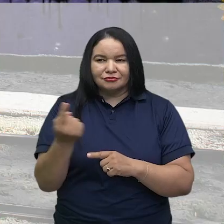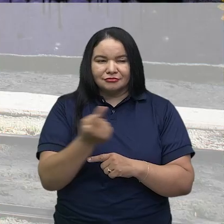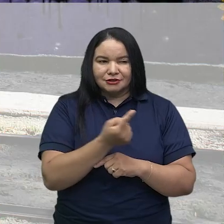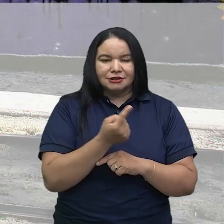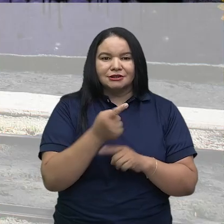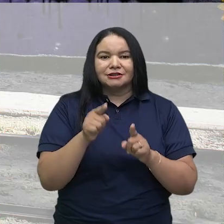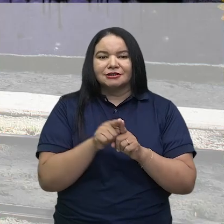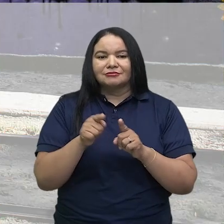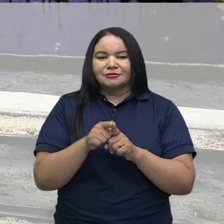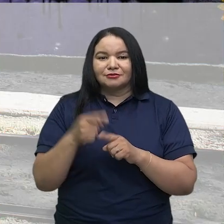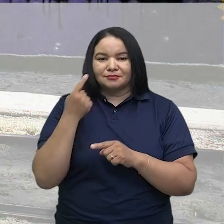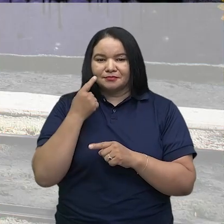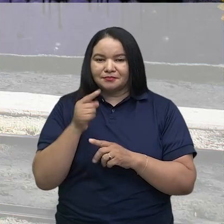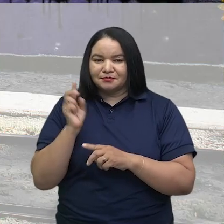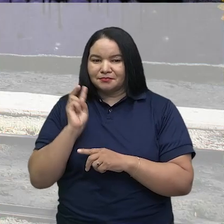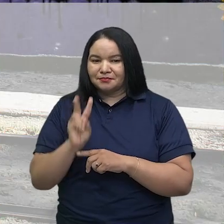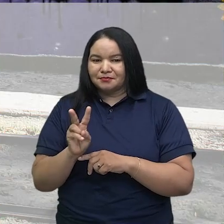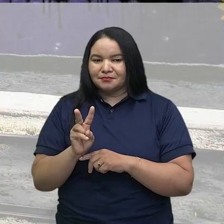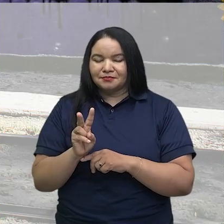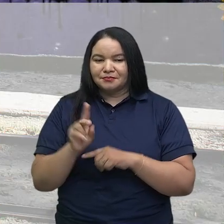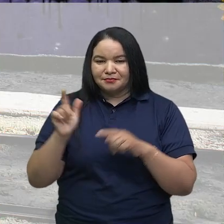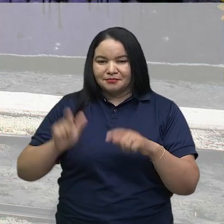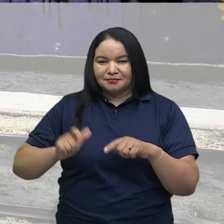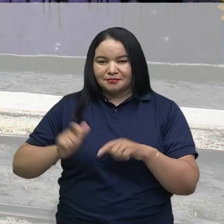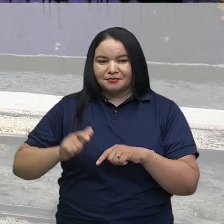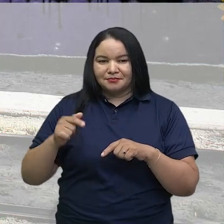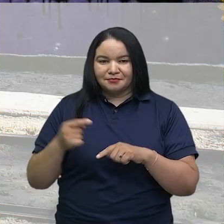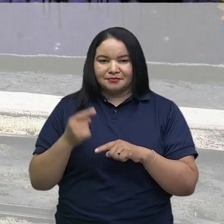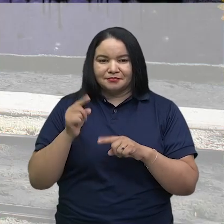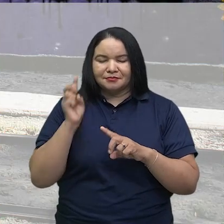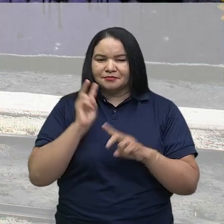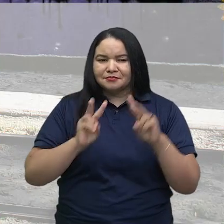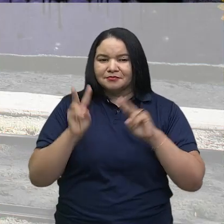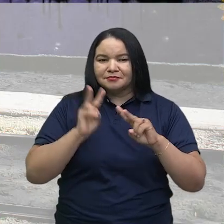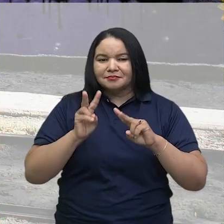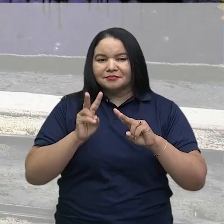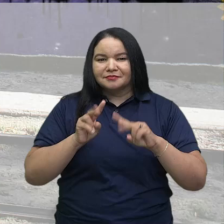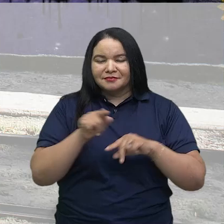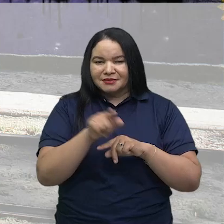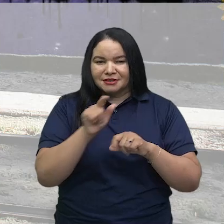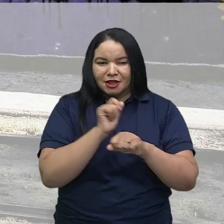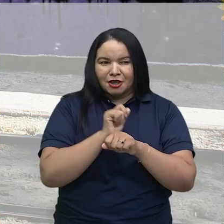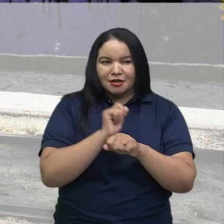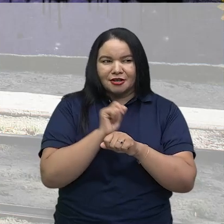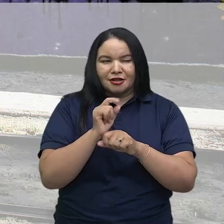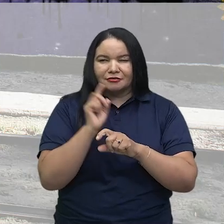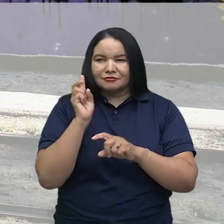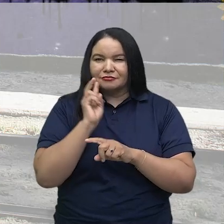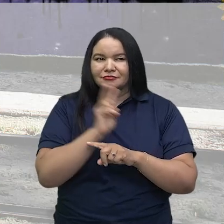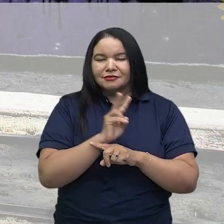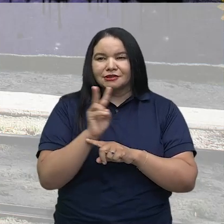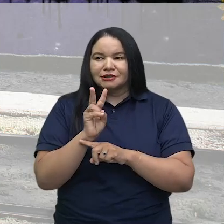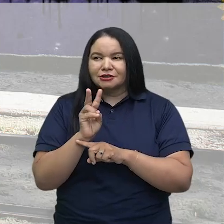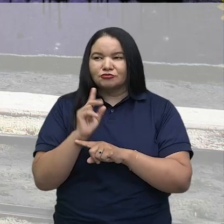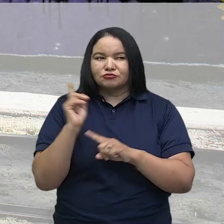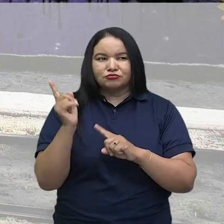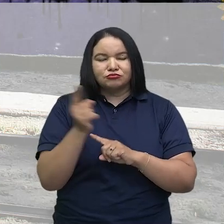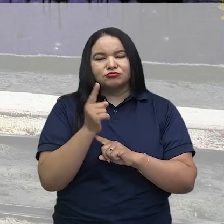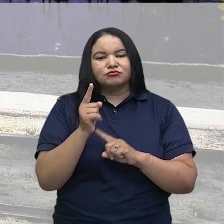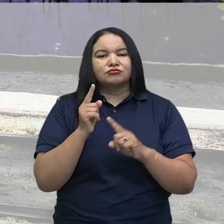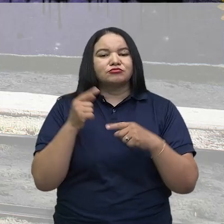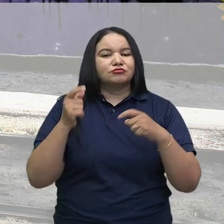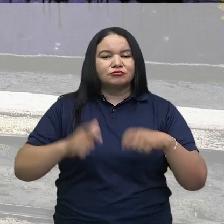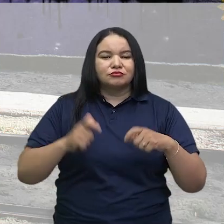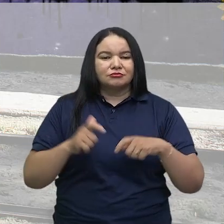redor, como esse espaço que eu estou agora. Vocês já pararam para observar a beleza das coisas ao seu redor? Qual é